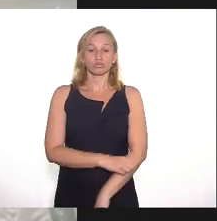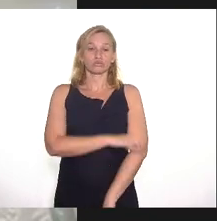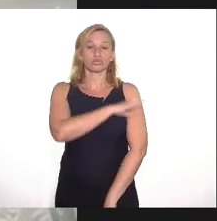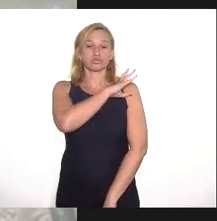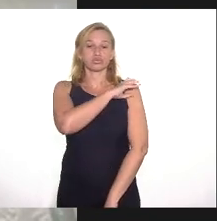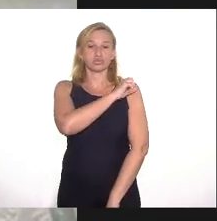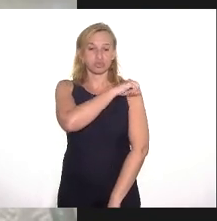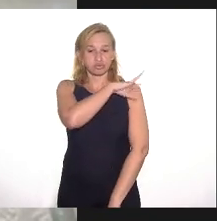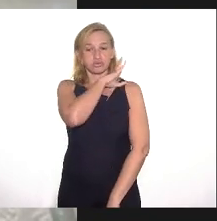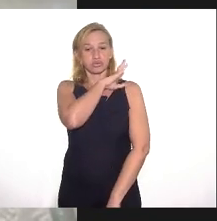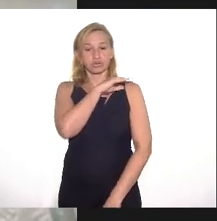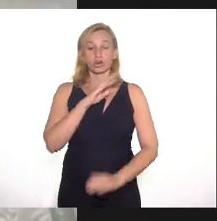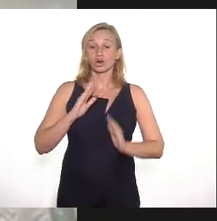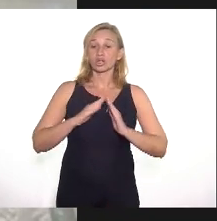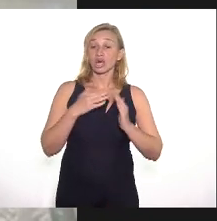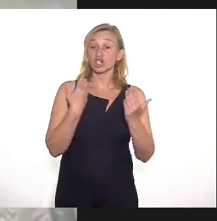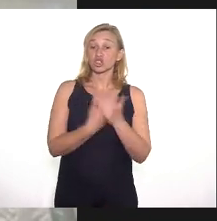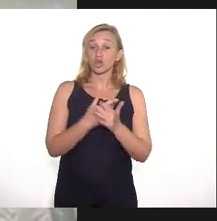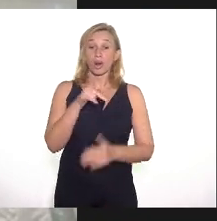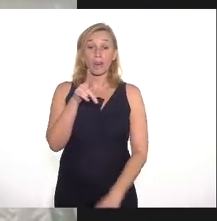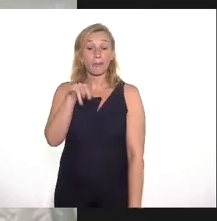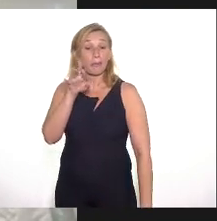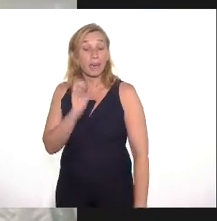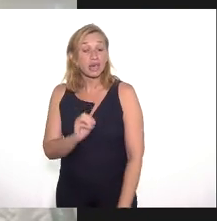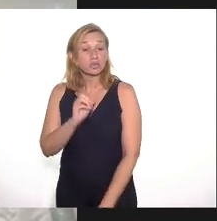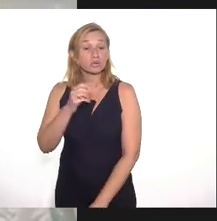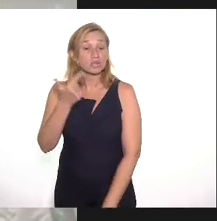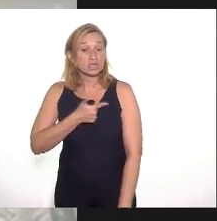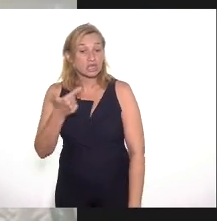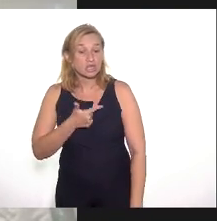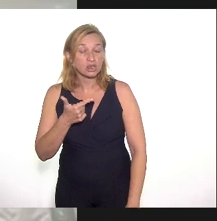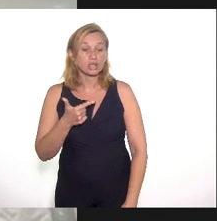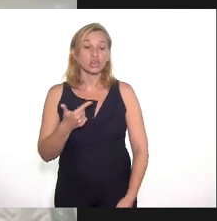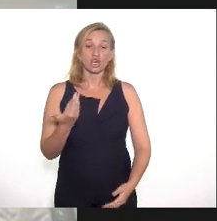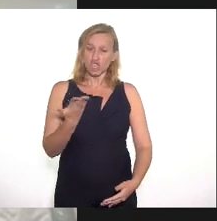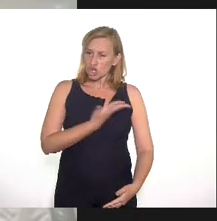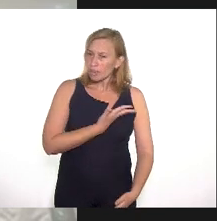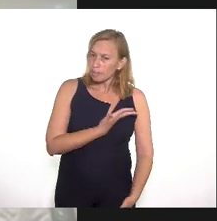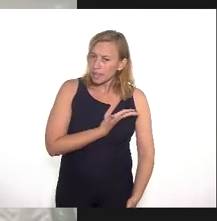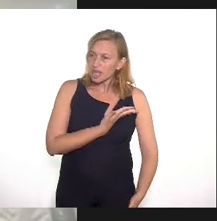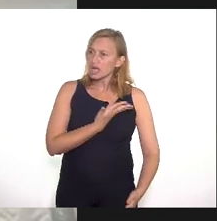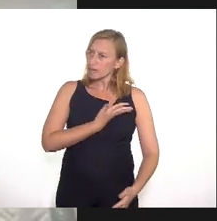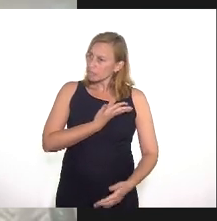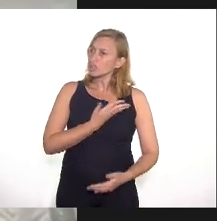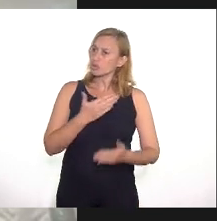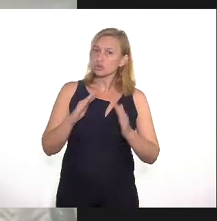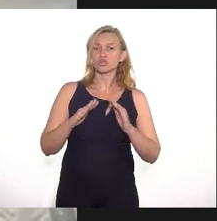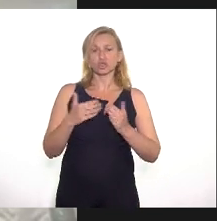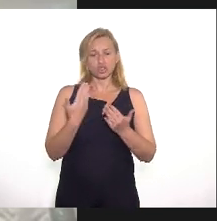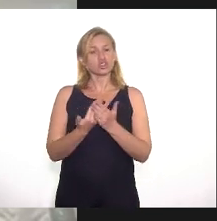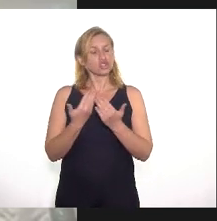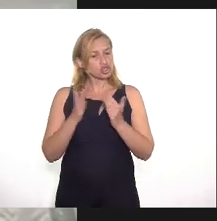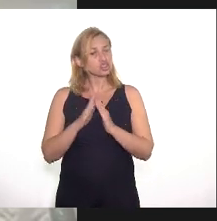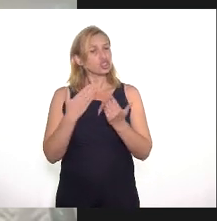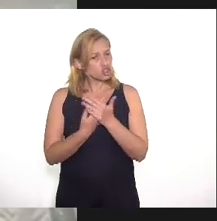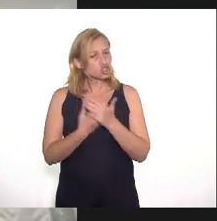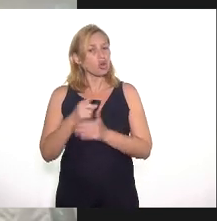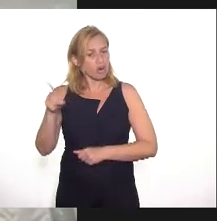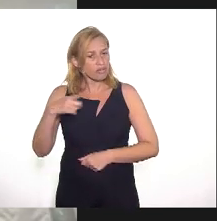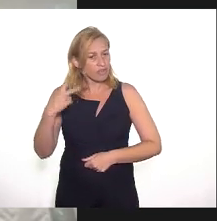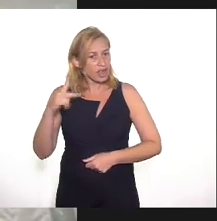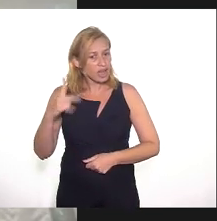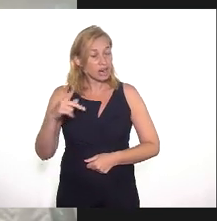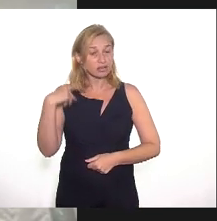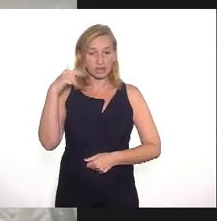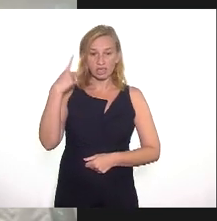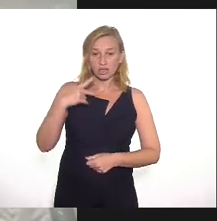do ensino médio, no Colégio Pedro II. Foi colega de assento, de bancada, foi colega de classe dessa vereadora. Ela tomou